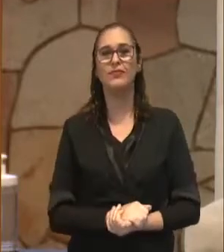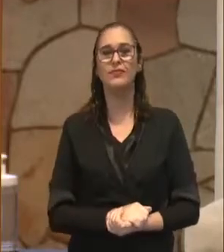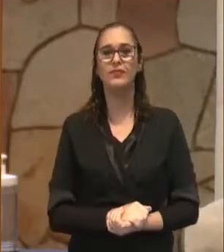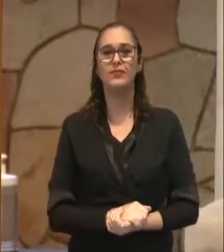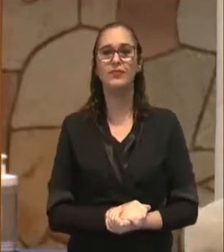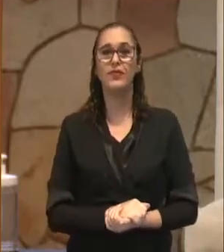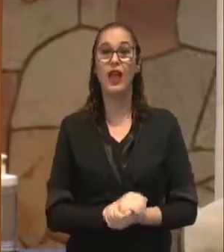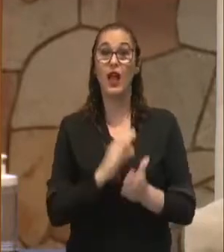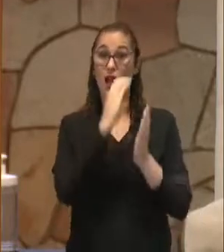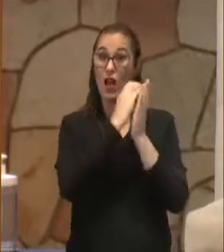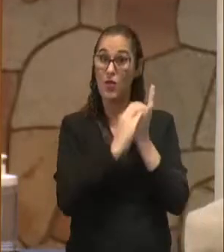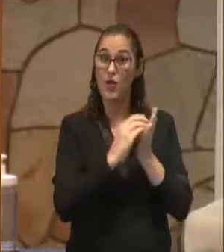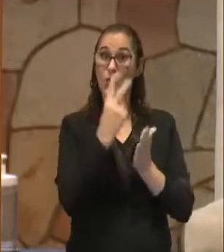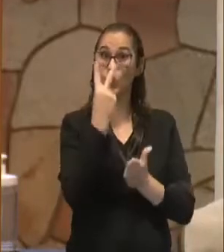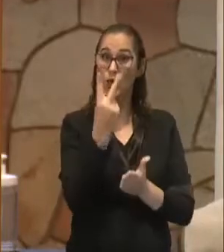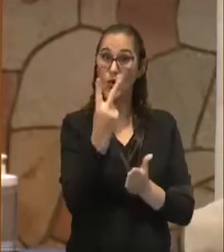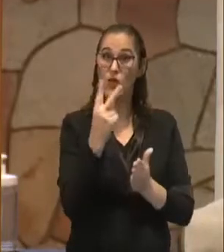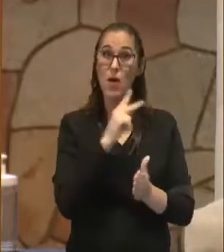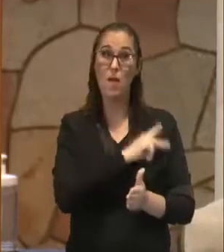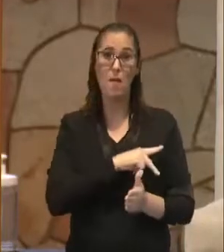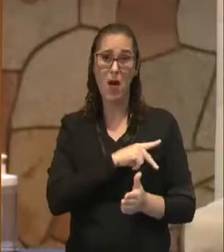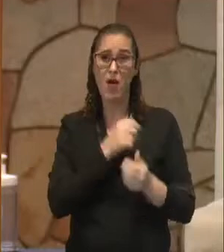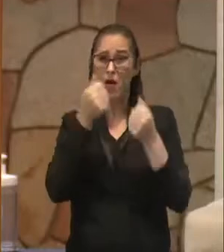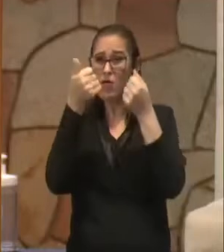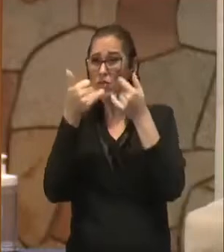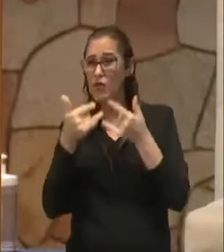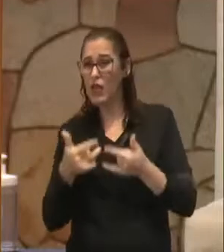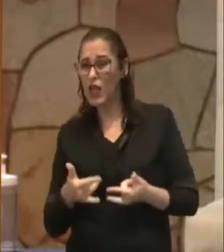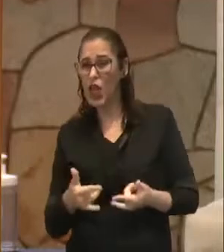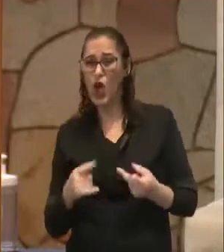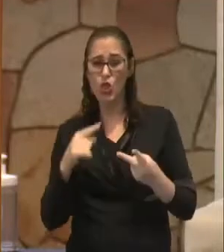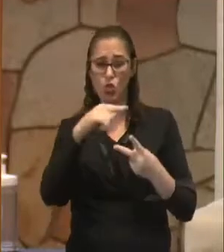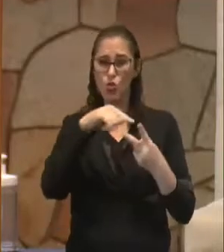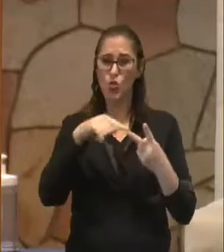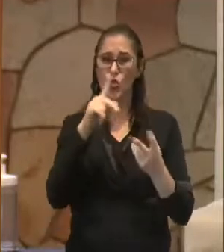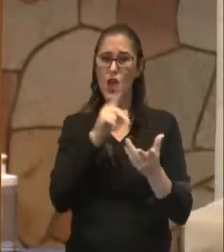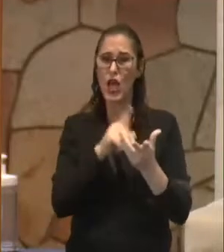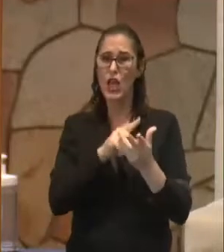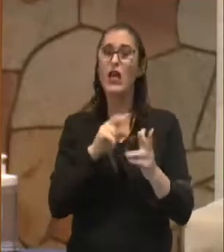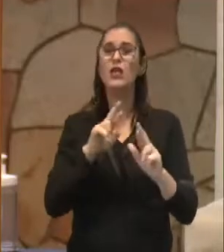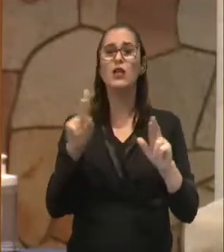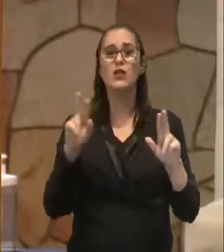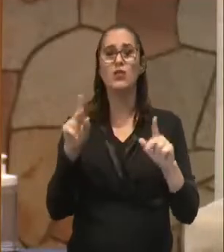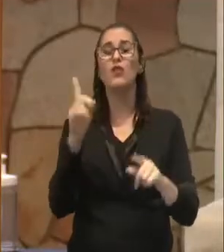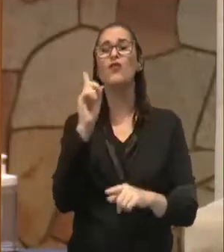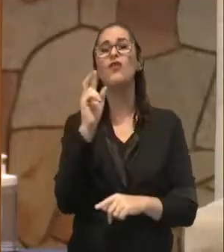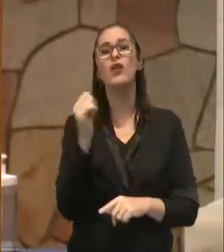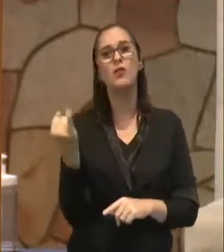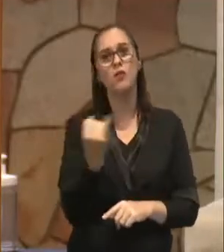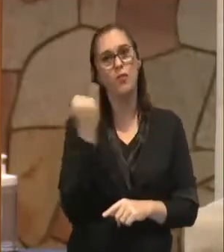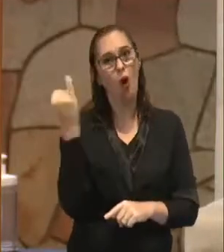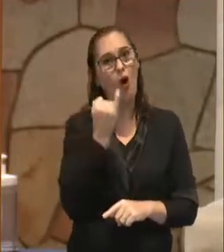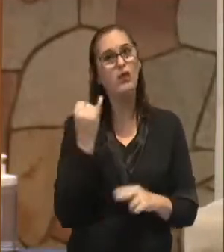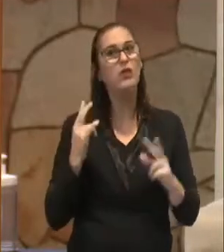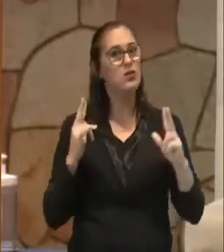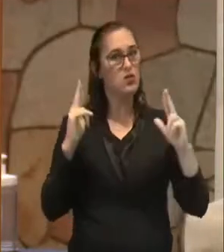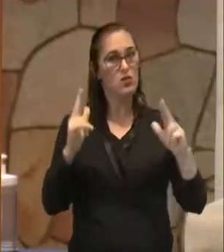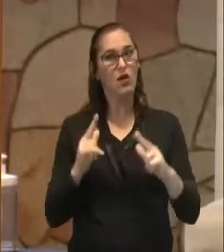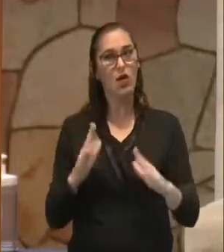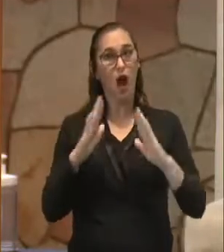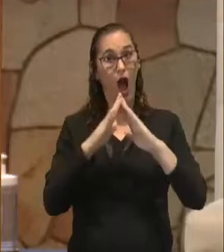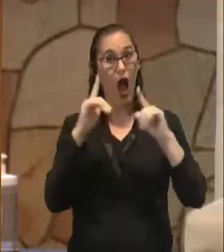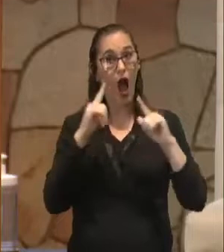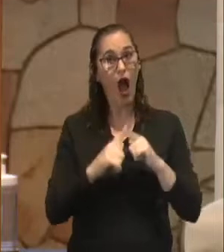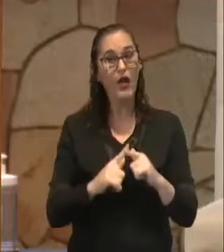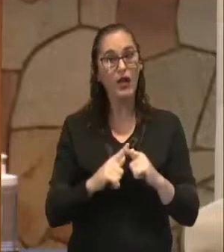E no capítulo 2, Paulo fala de outras duas realidades importantes. A primeira delas é que a igreja tem